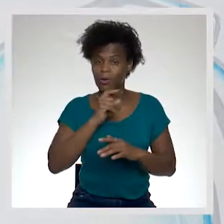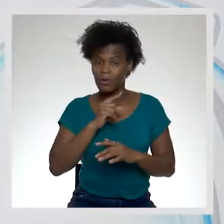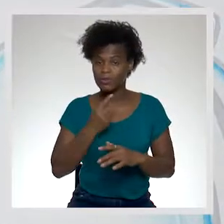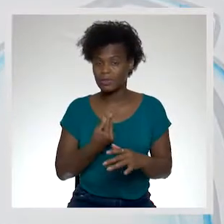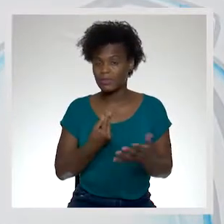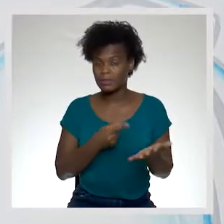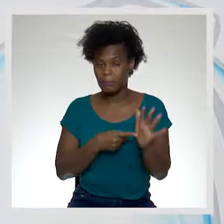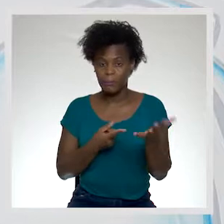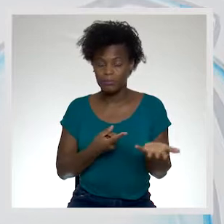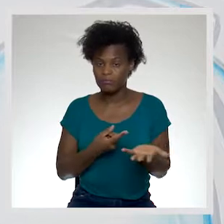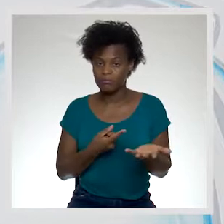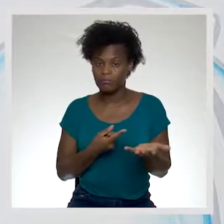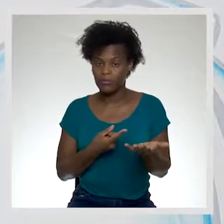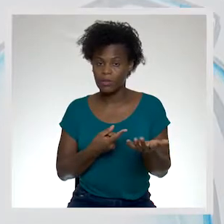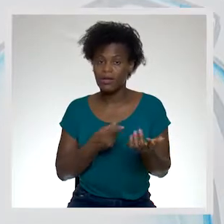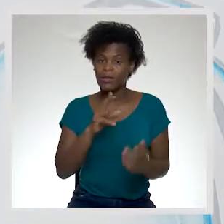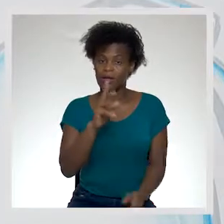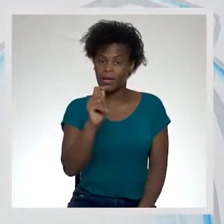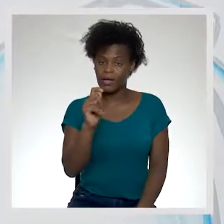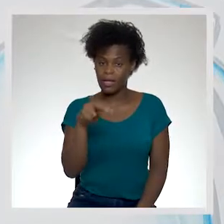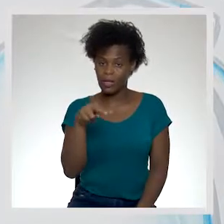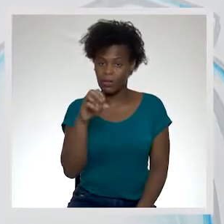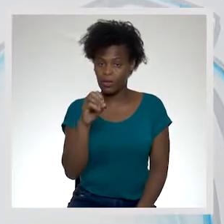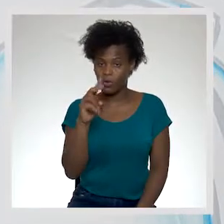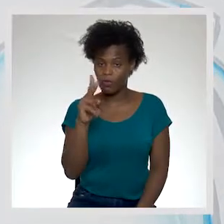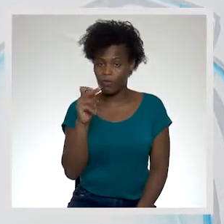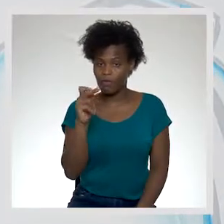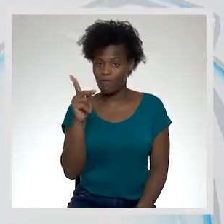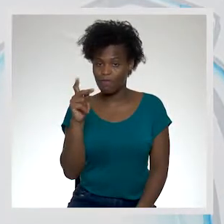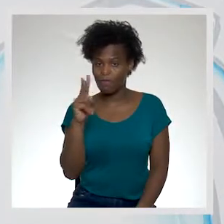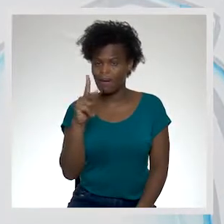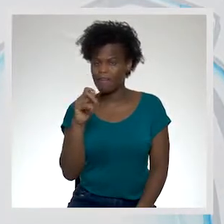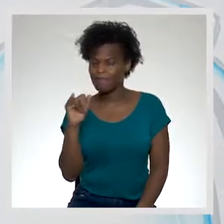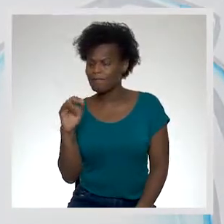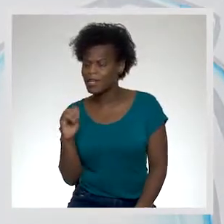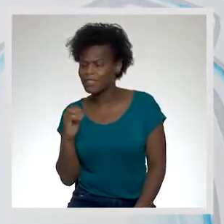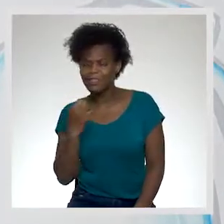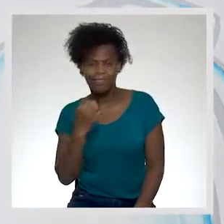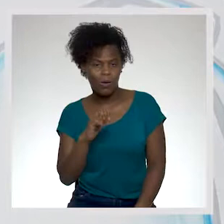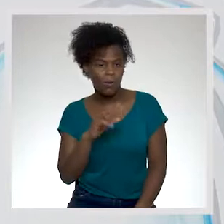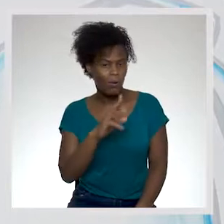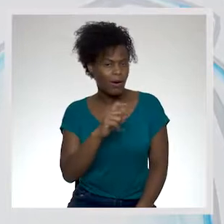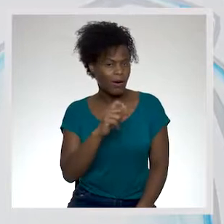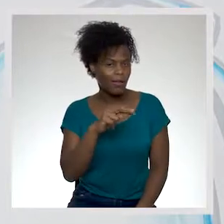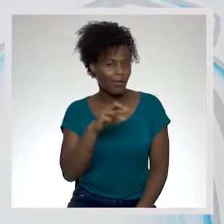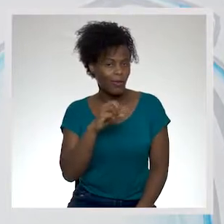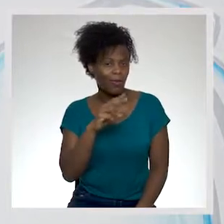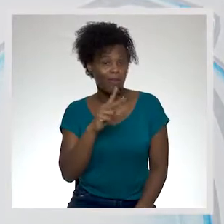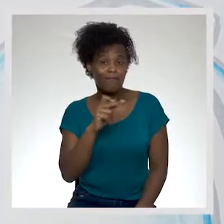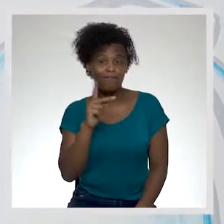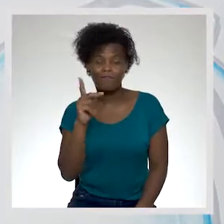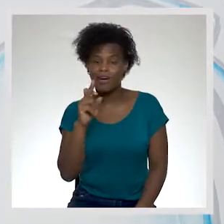ser renováveis e não renováveis. Quem podia me dizer quais são os recursos renováveis e